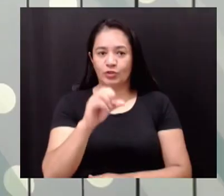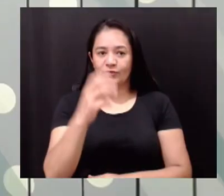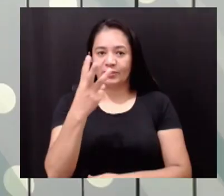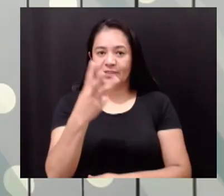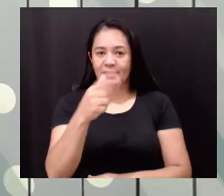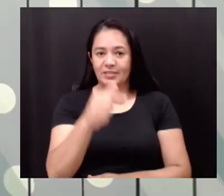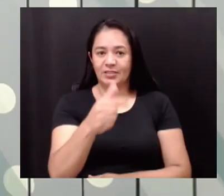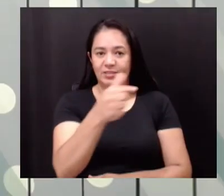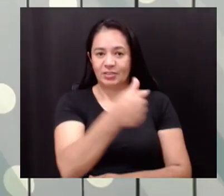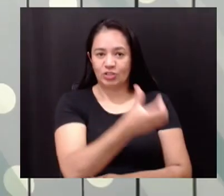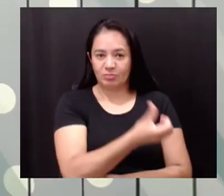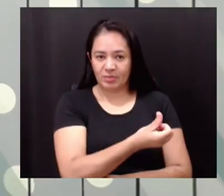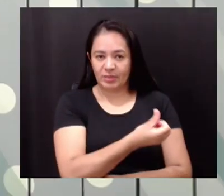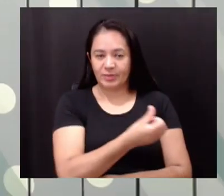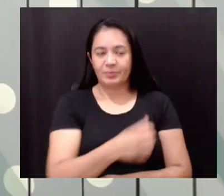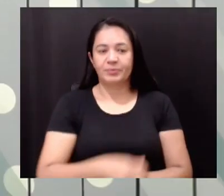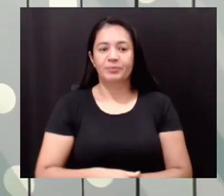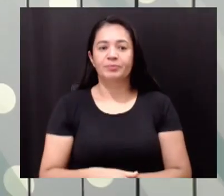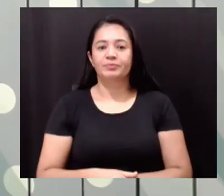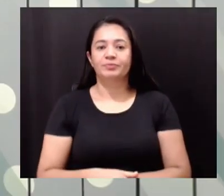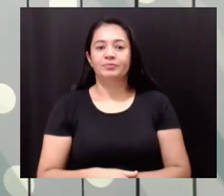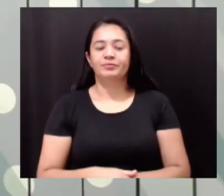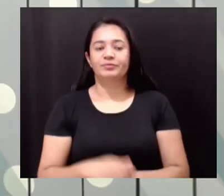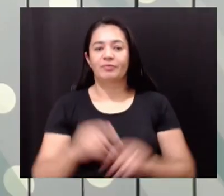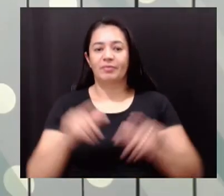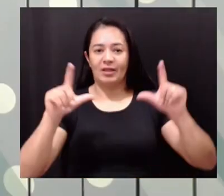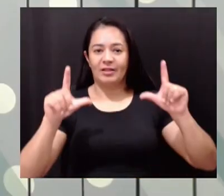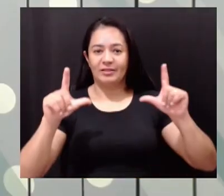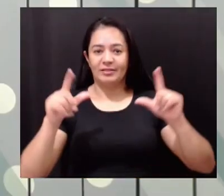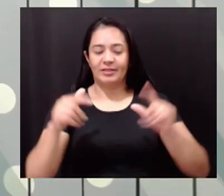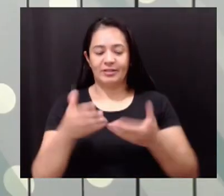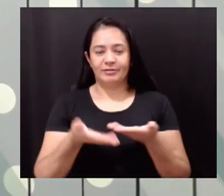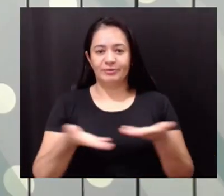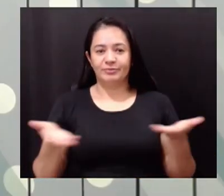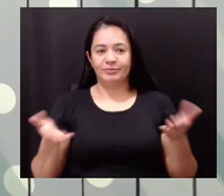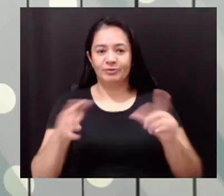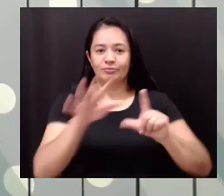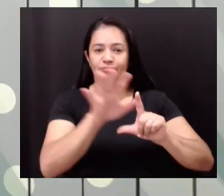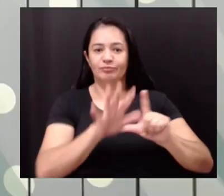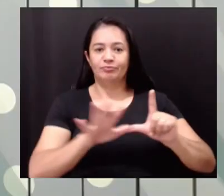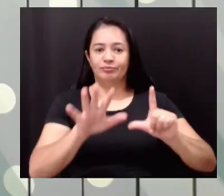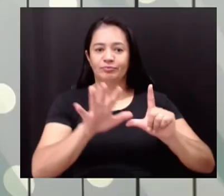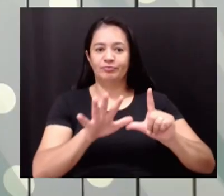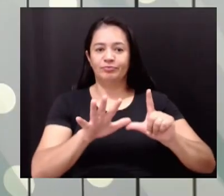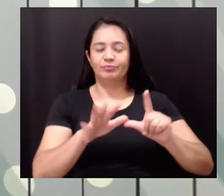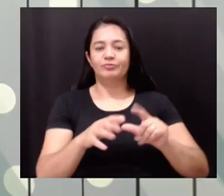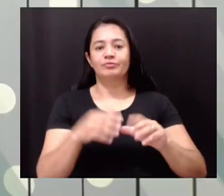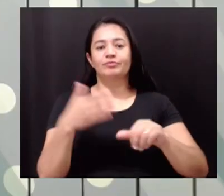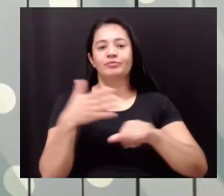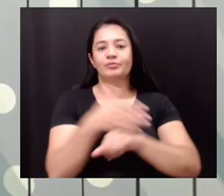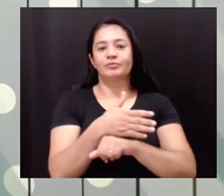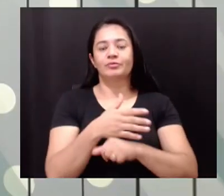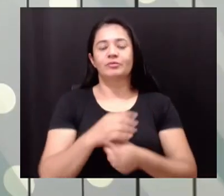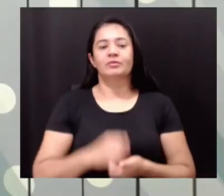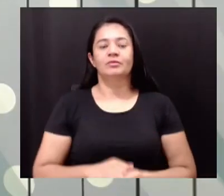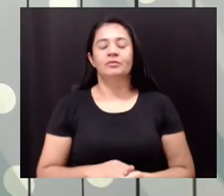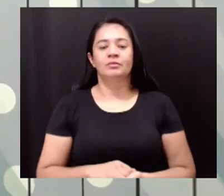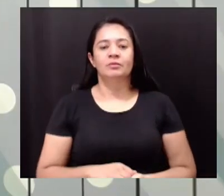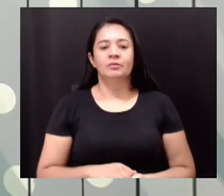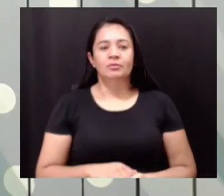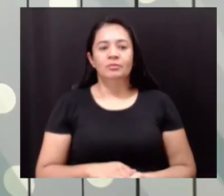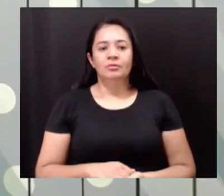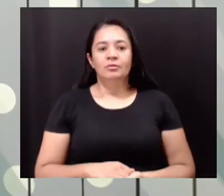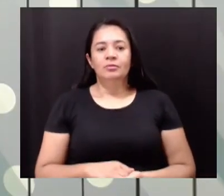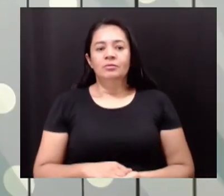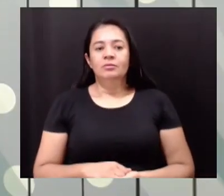978293776. Vai aparecer aí na sua tela também um QR Code para você acessar pelo celular. O câncer do colo